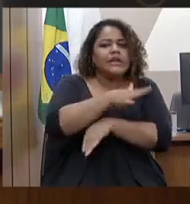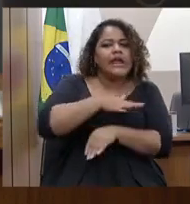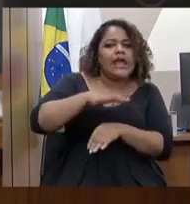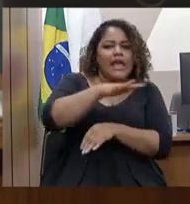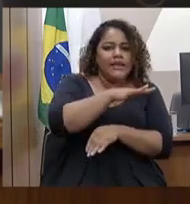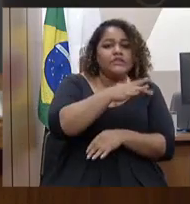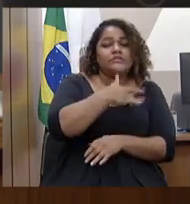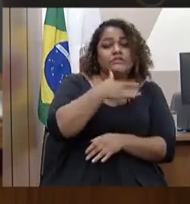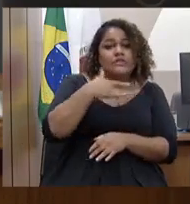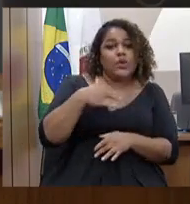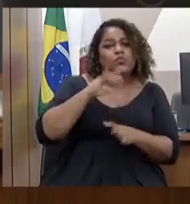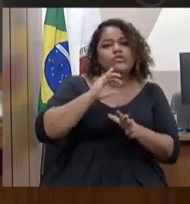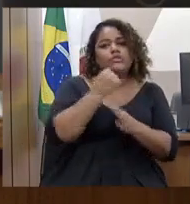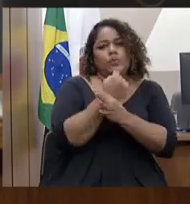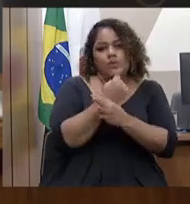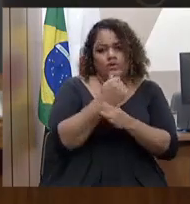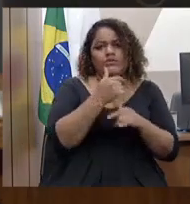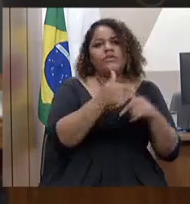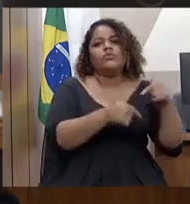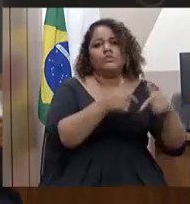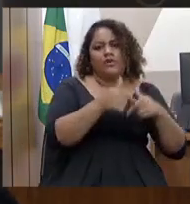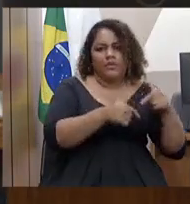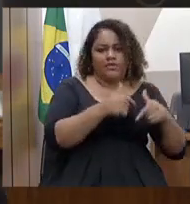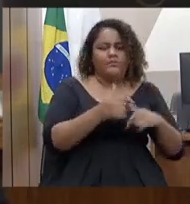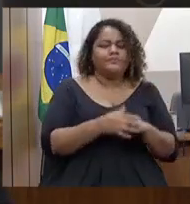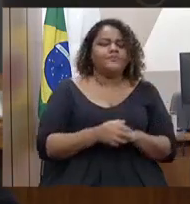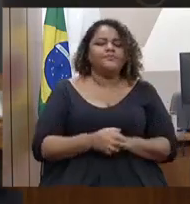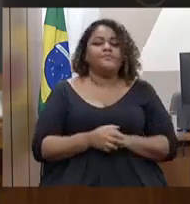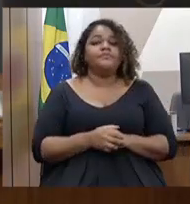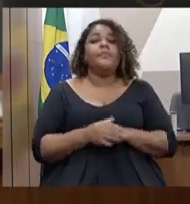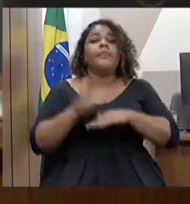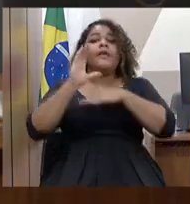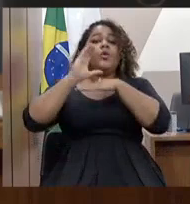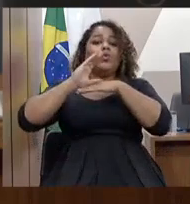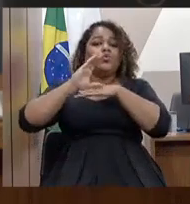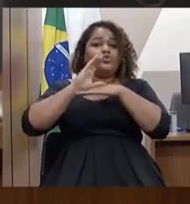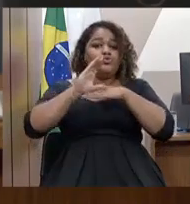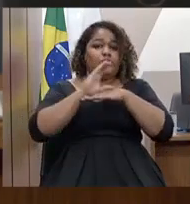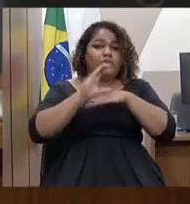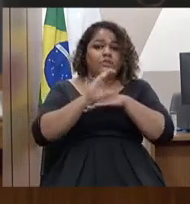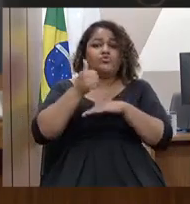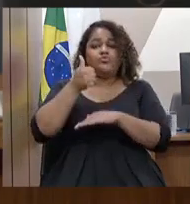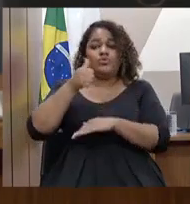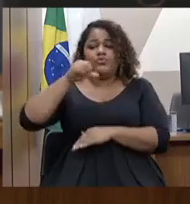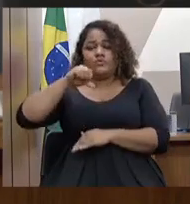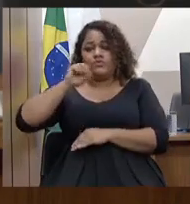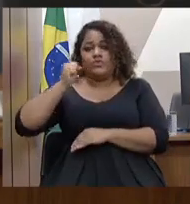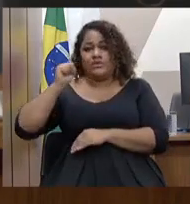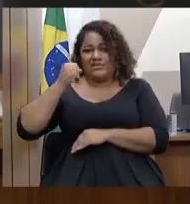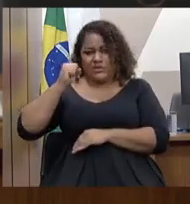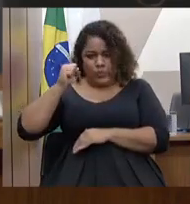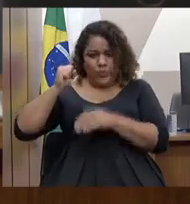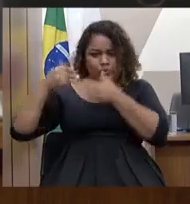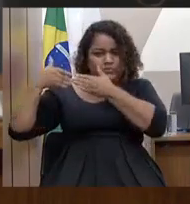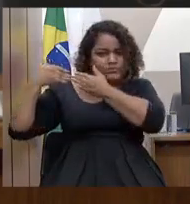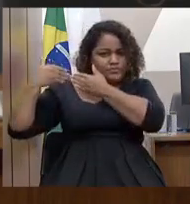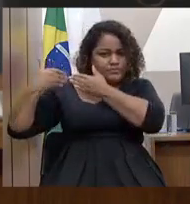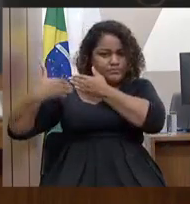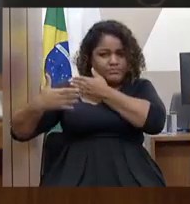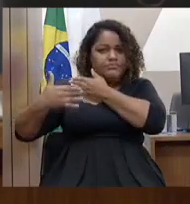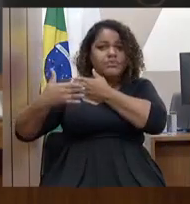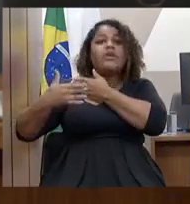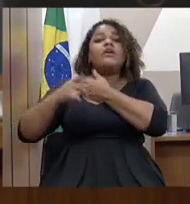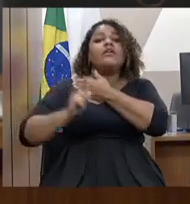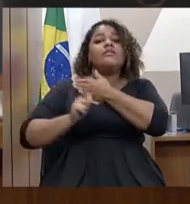da Constituição de 88 o que que nós temos na Constituição o artigo 114